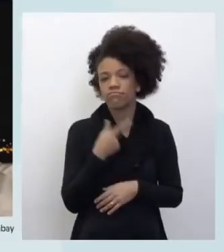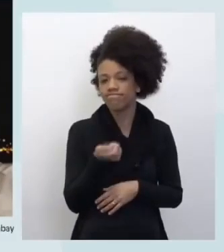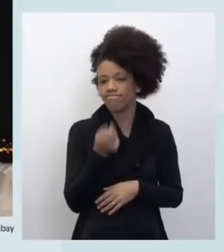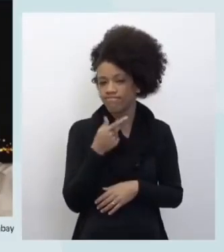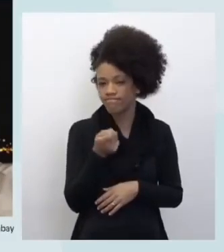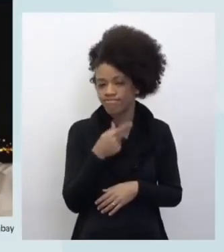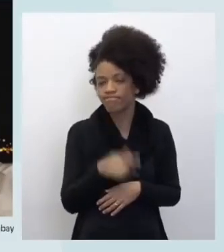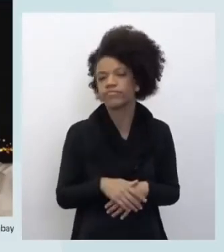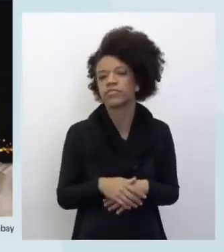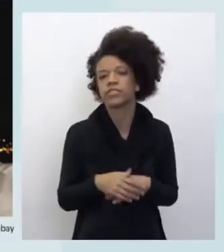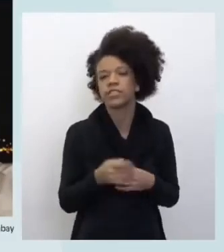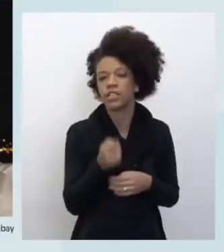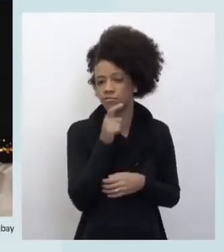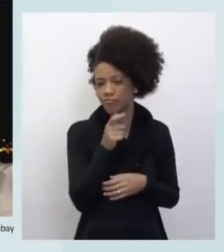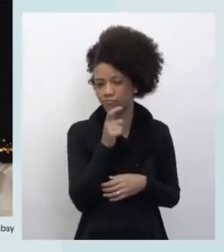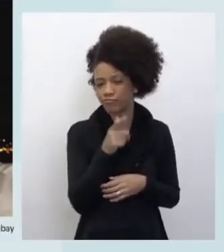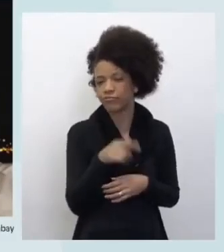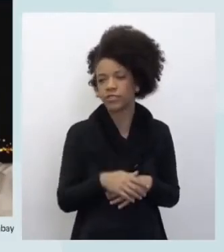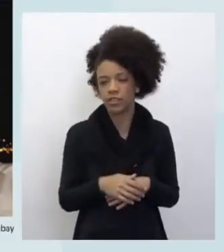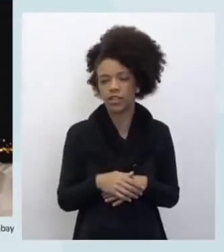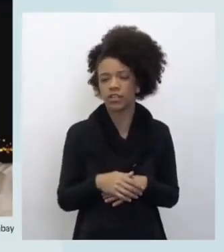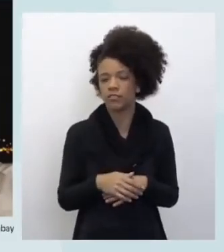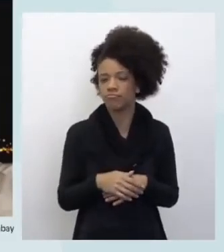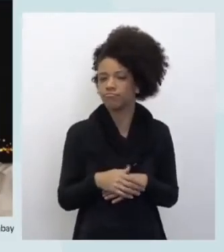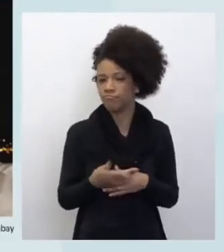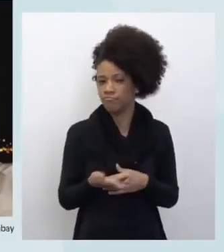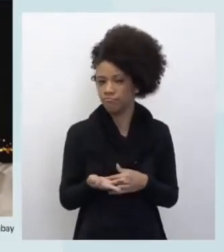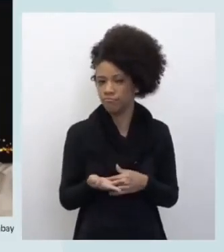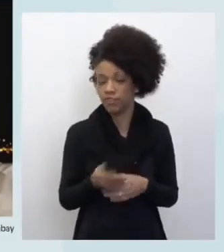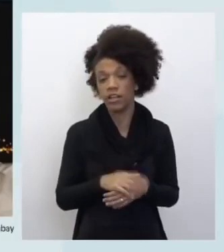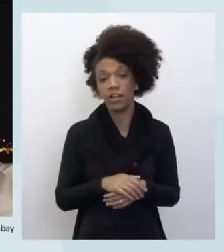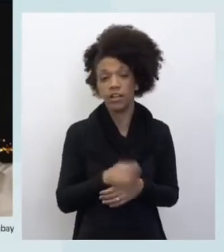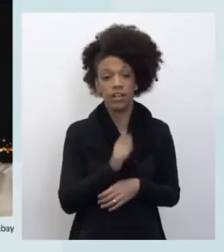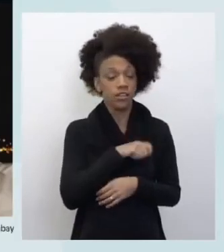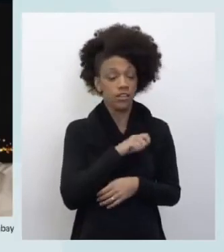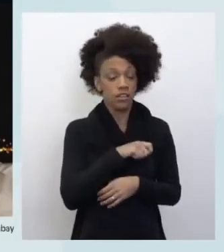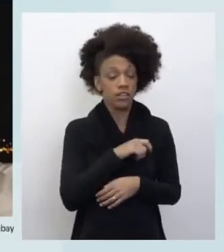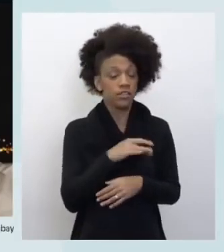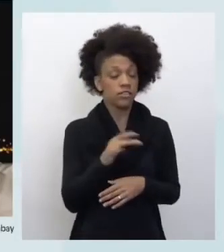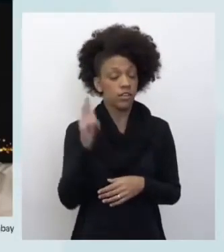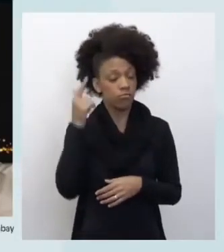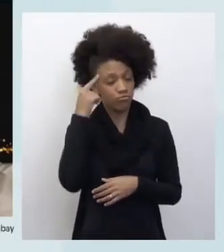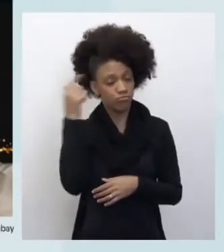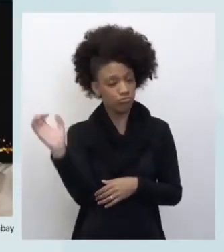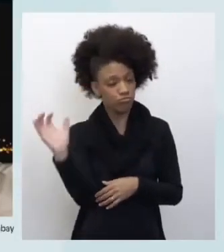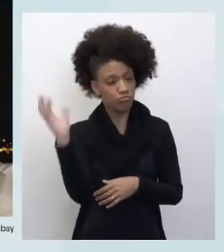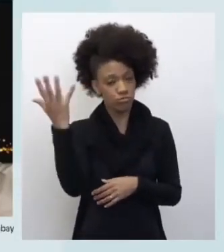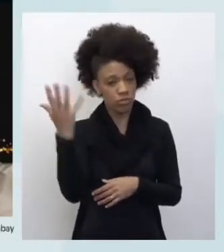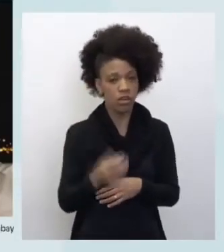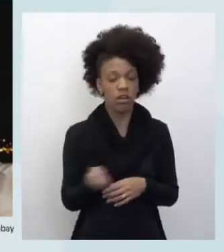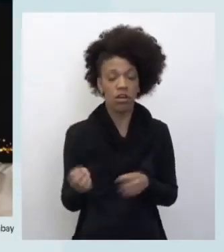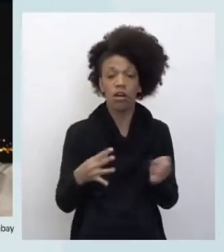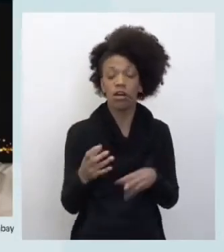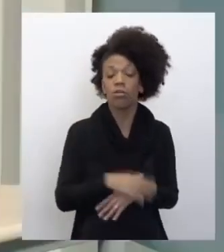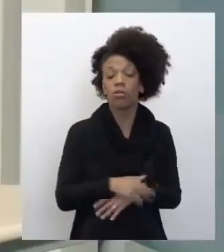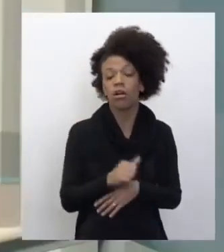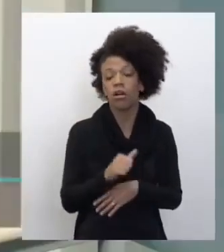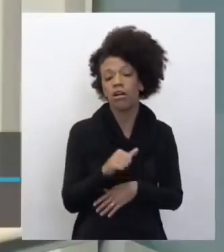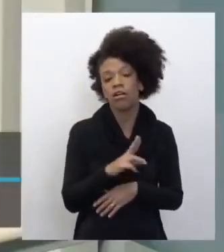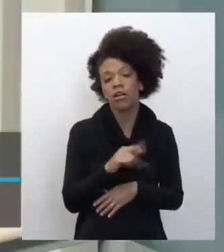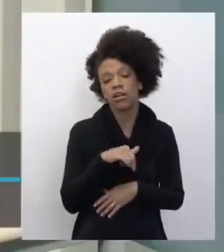trapaceiros, cômicos, malandros e muito criativos. E dentre eles, merece o maior destaque o Arlequim,